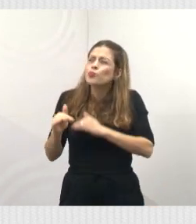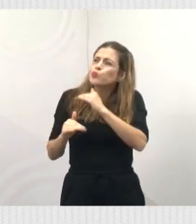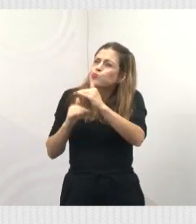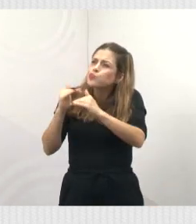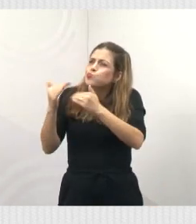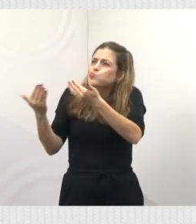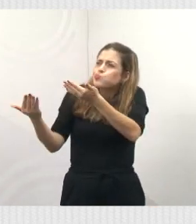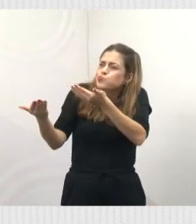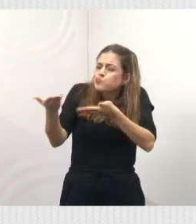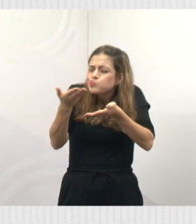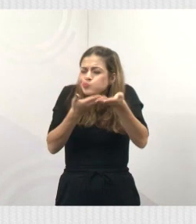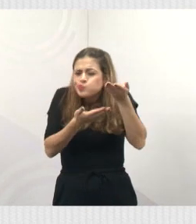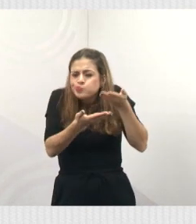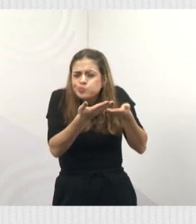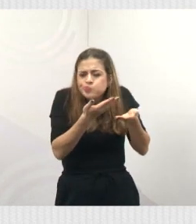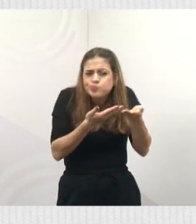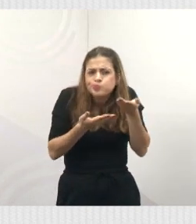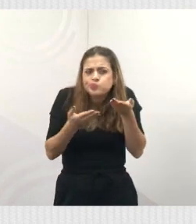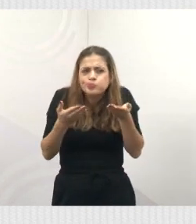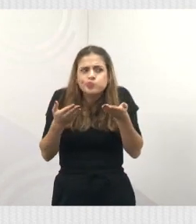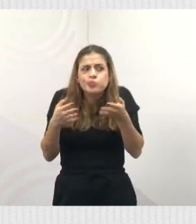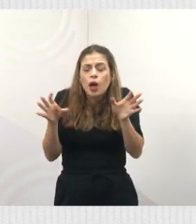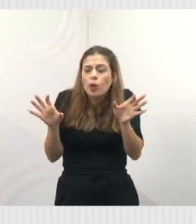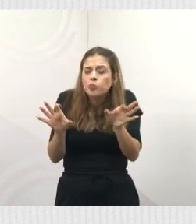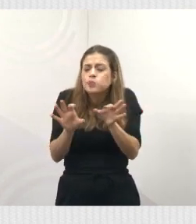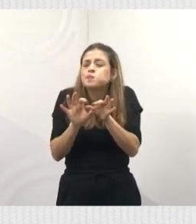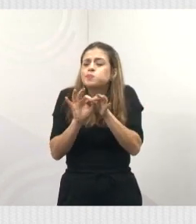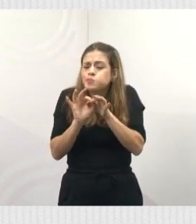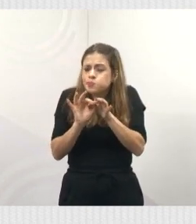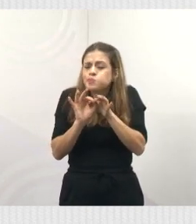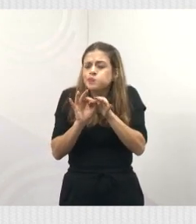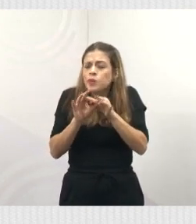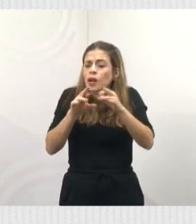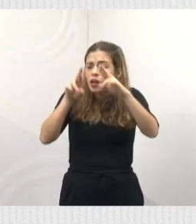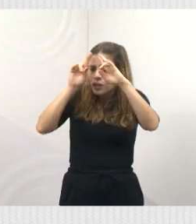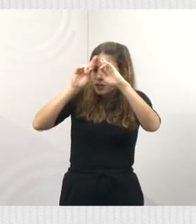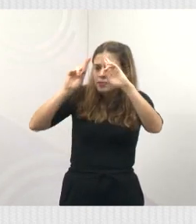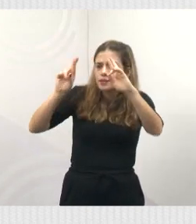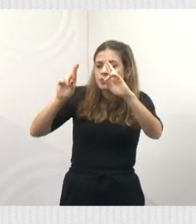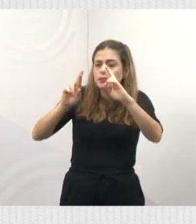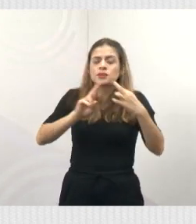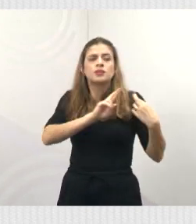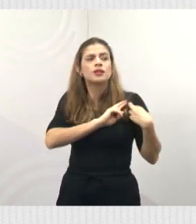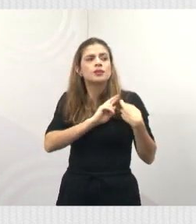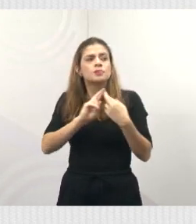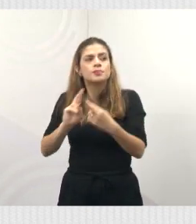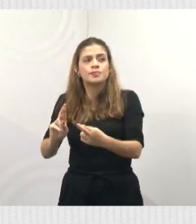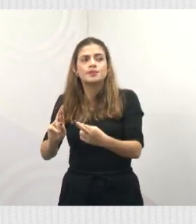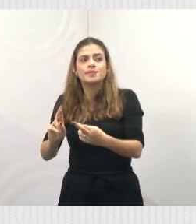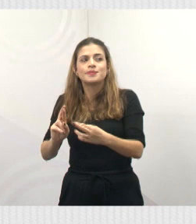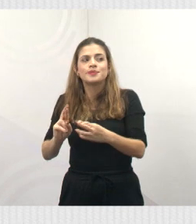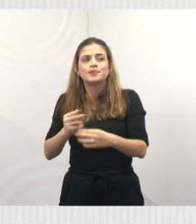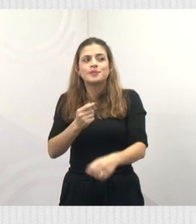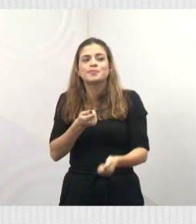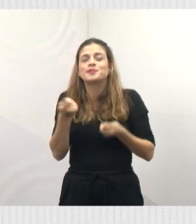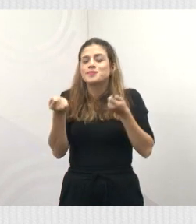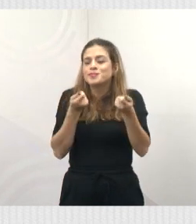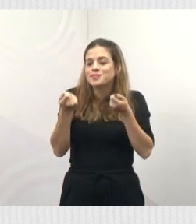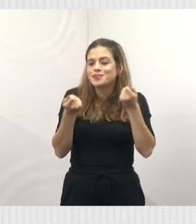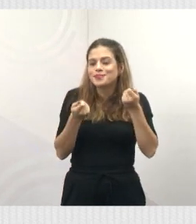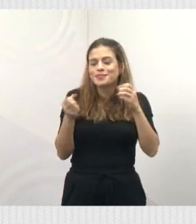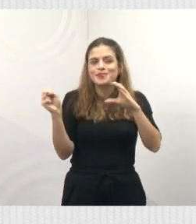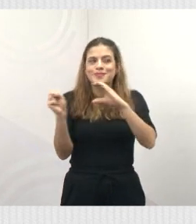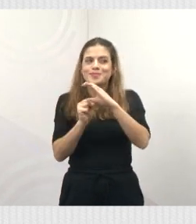convencer a Irmandade, que ou encontra um parceiro que seja responsável pela gestão da Santa Casa, no